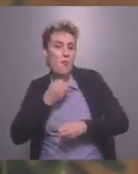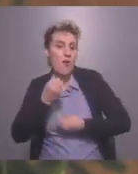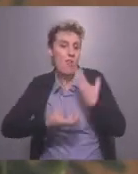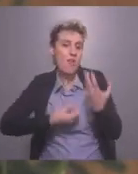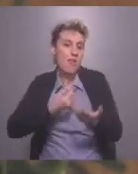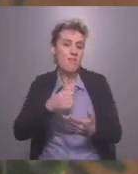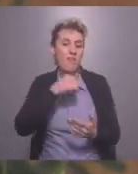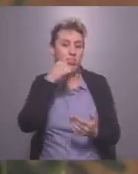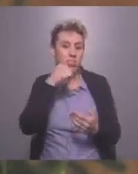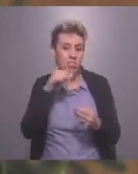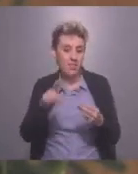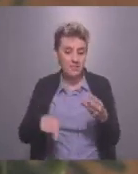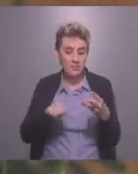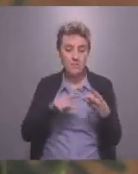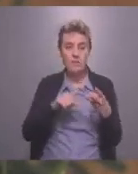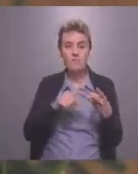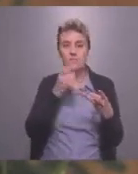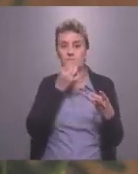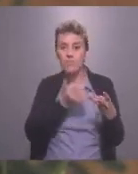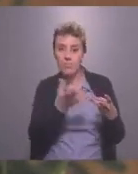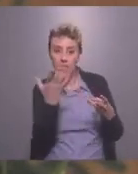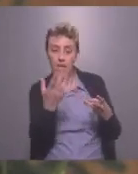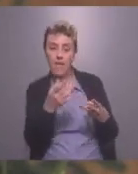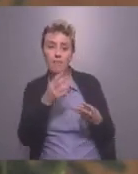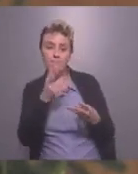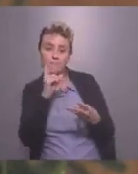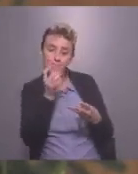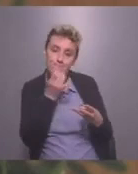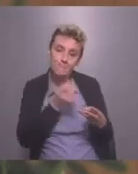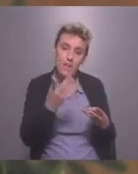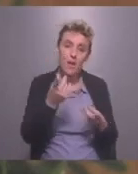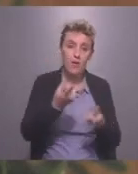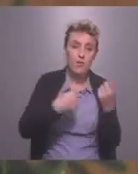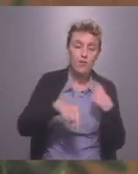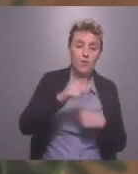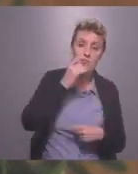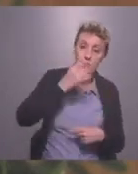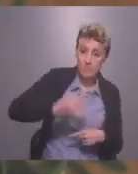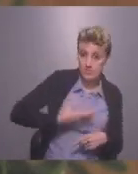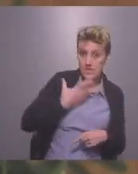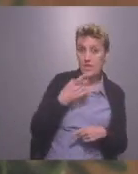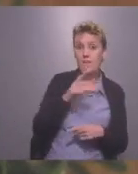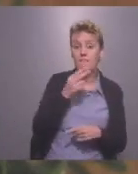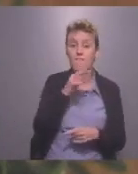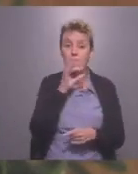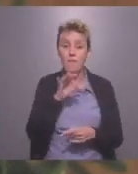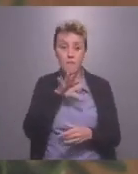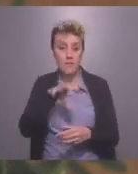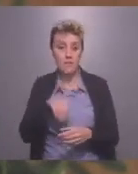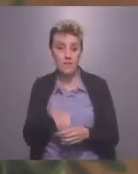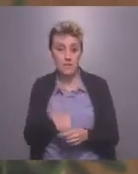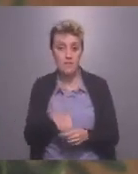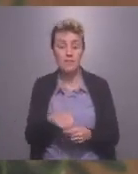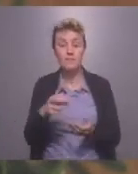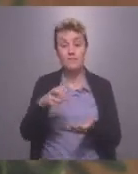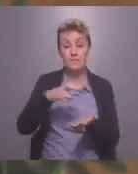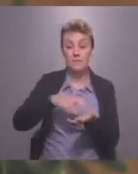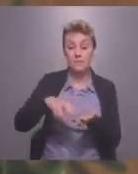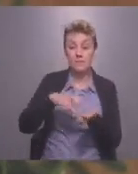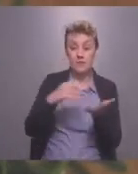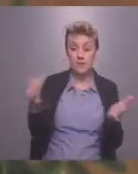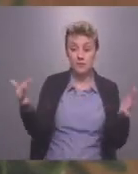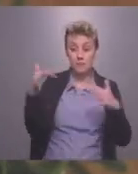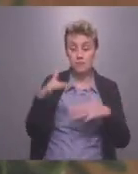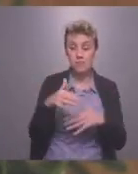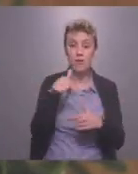o experimentarmos o perdão dado e recebido na realidade familiar. Caros peregrinos, neste dia